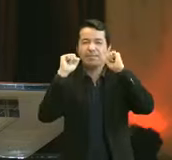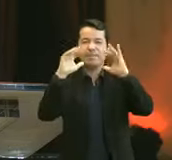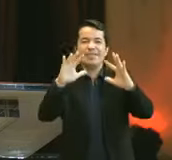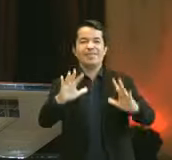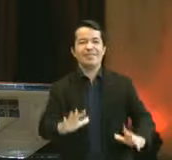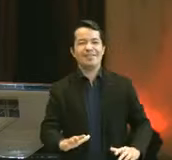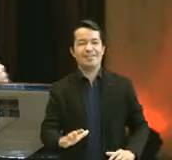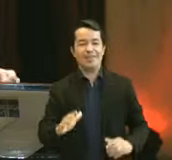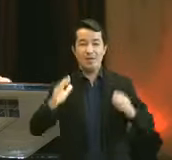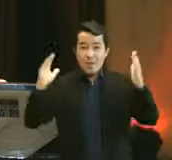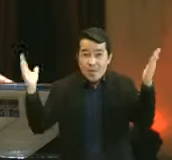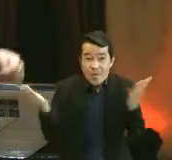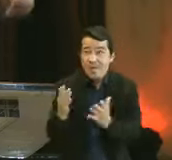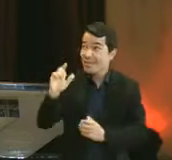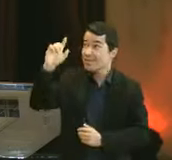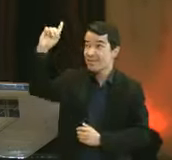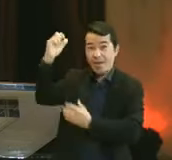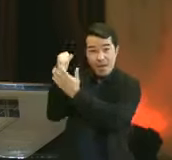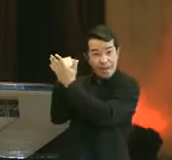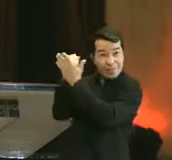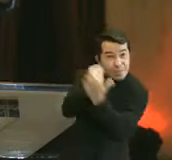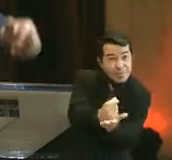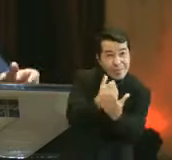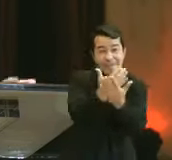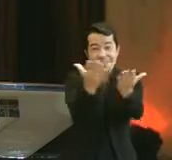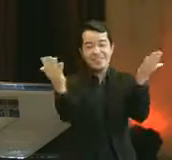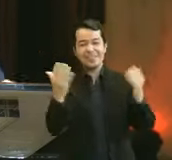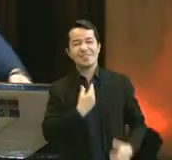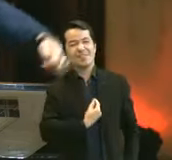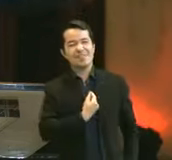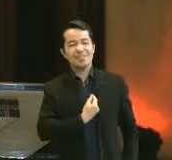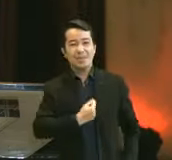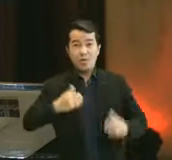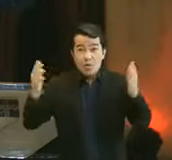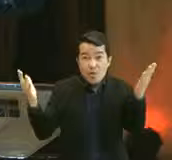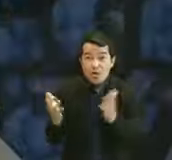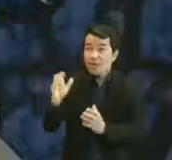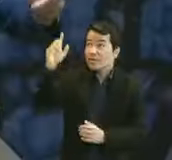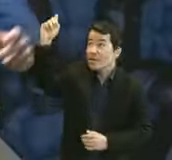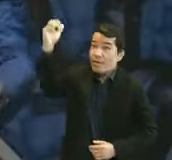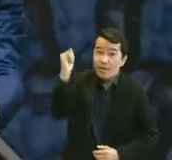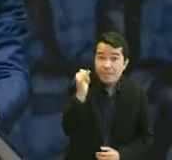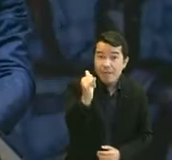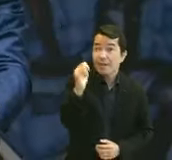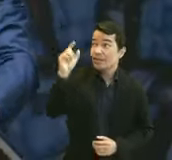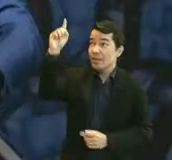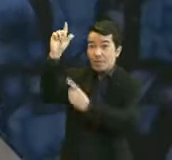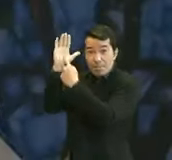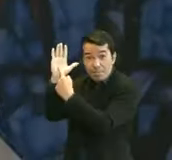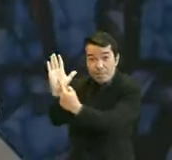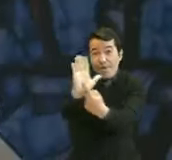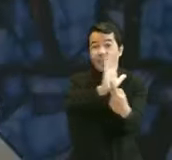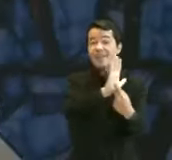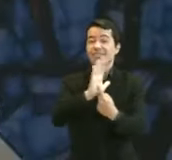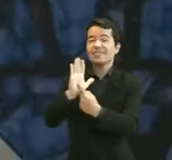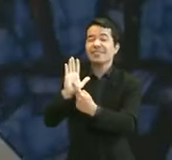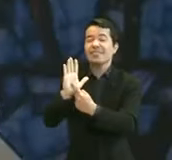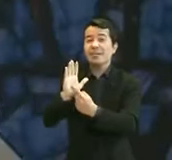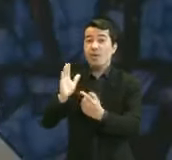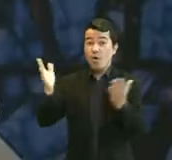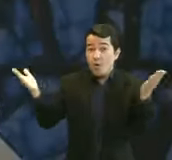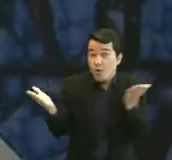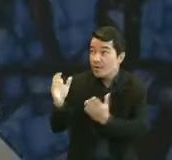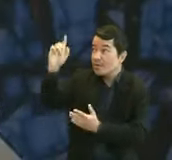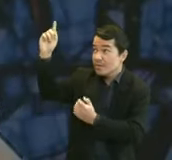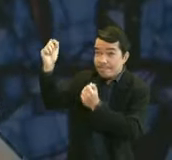existe favor na casa de Deus, existe palavra na casa de Deus, existe revelação na casa de Deus, existe força